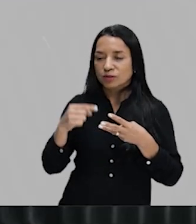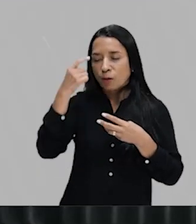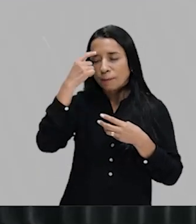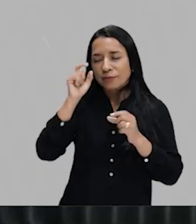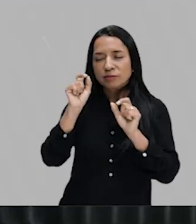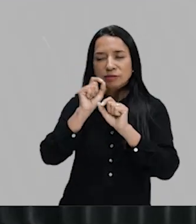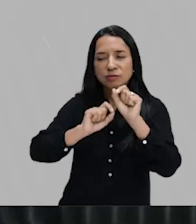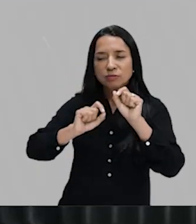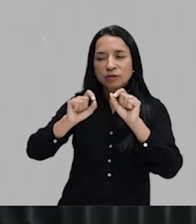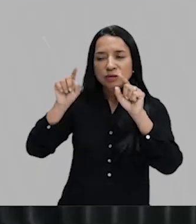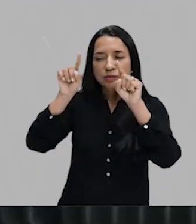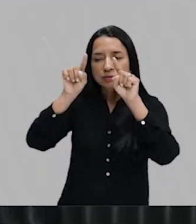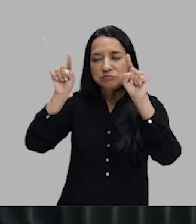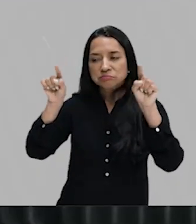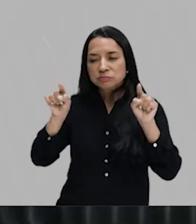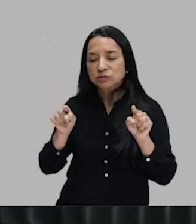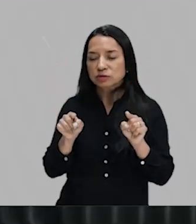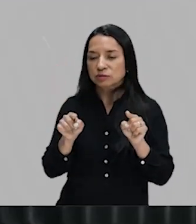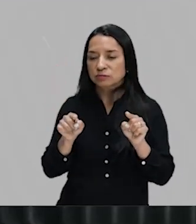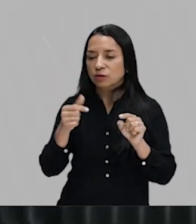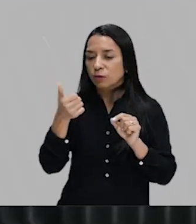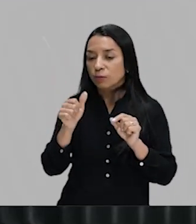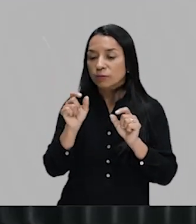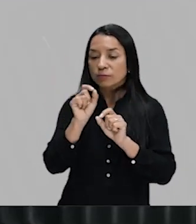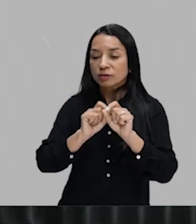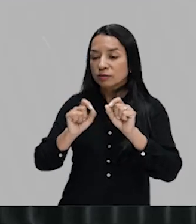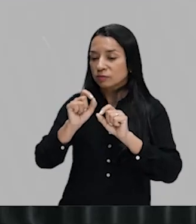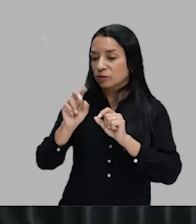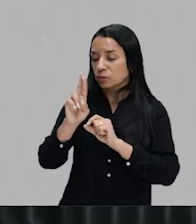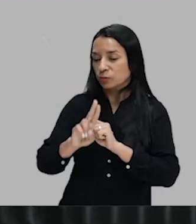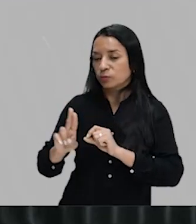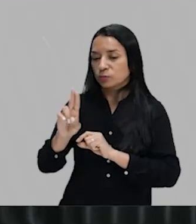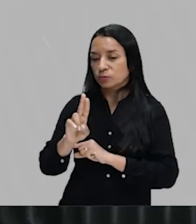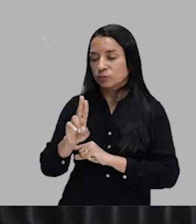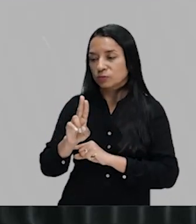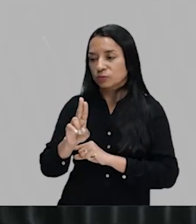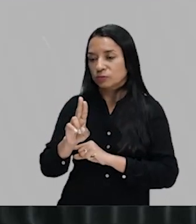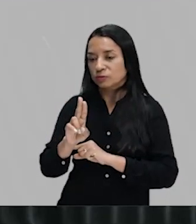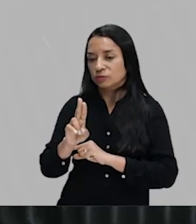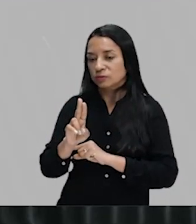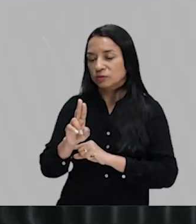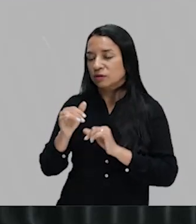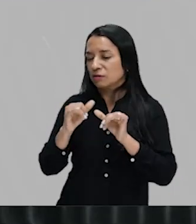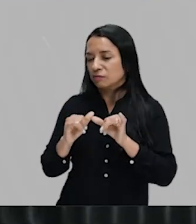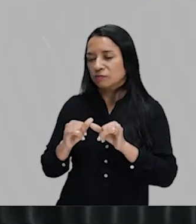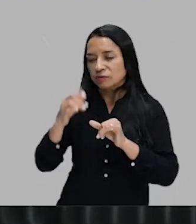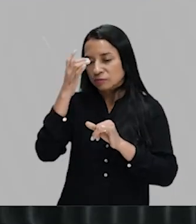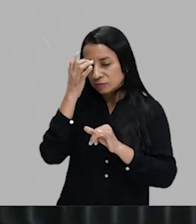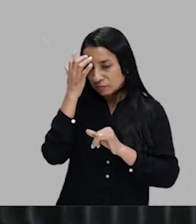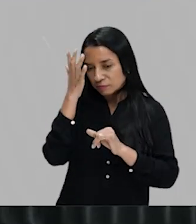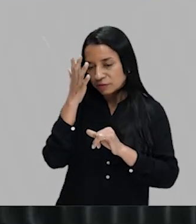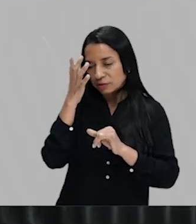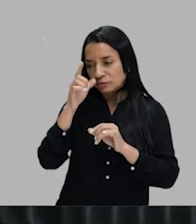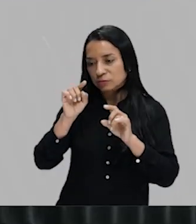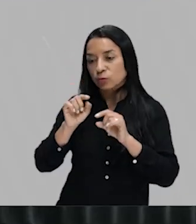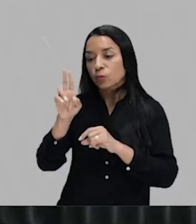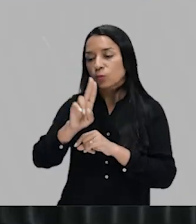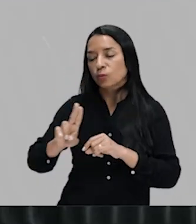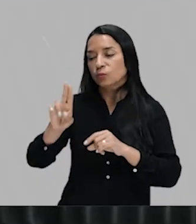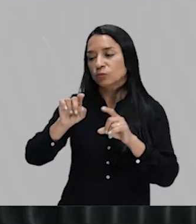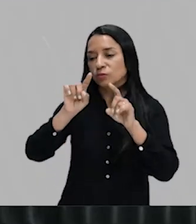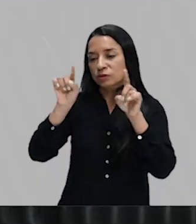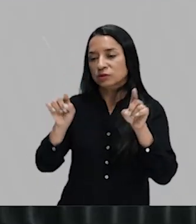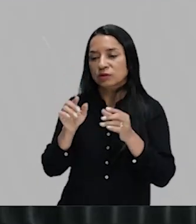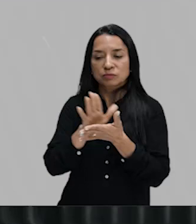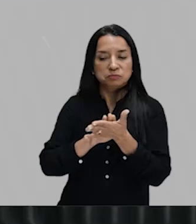que é a representação do conjunto. É a primeira coisa que você bota, as chaves. Fica até mais didático você pensar assim, colocou as chaves, ainda não